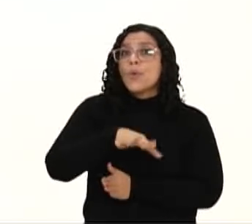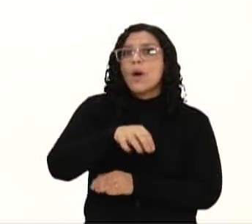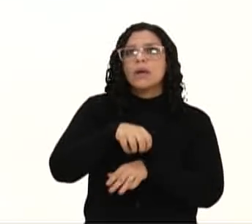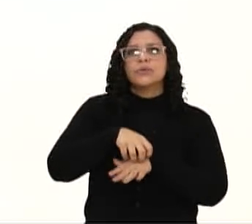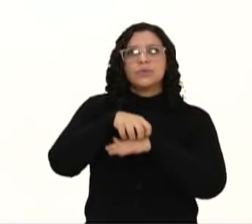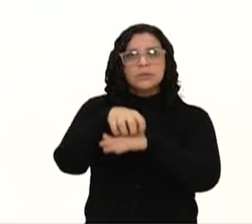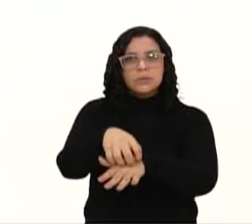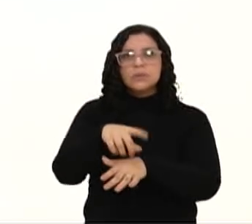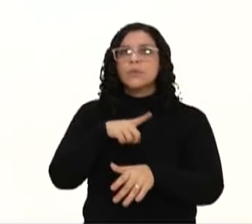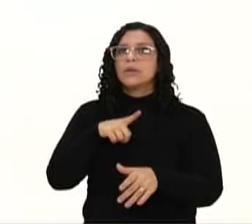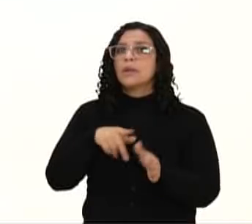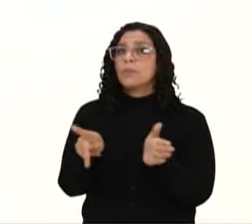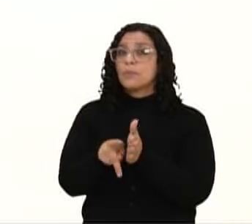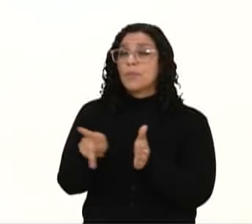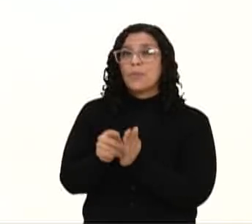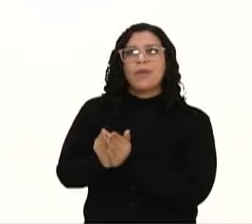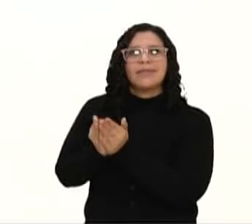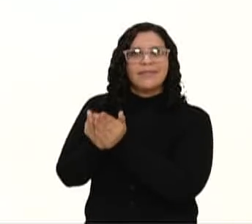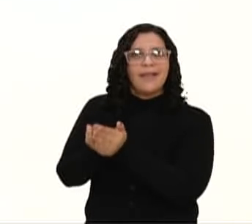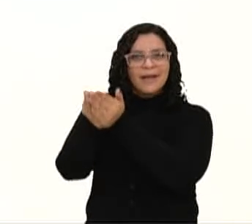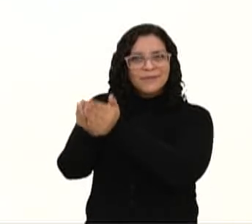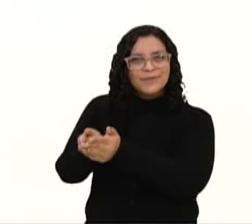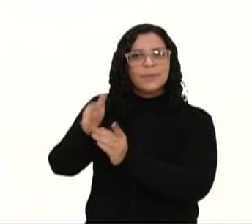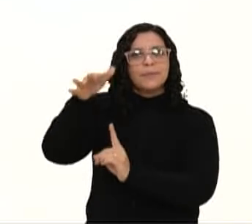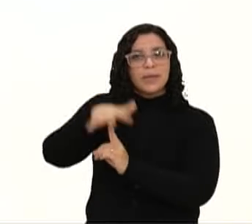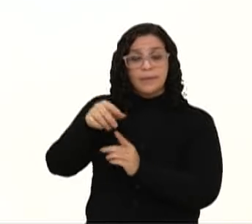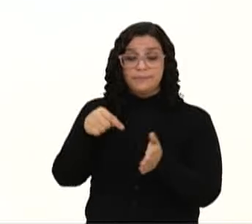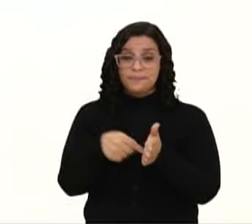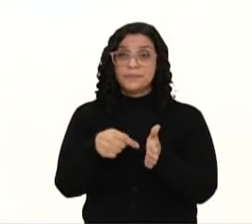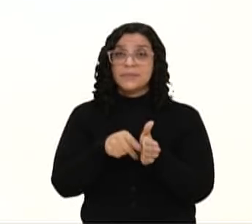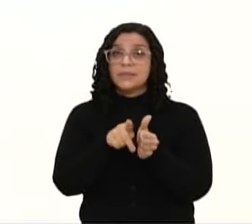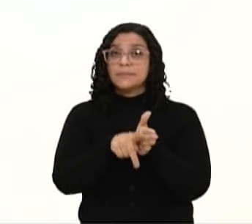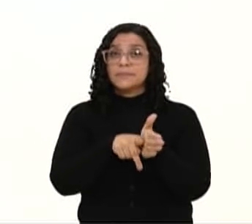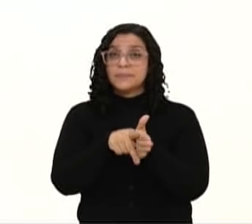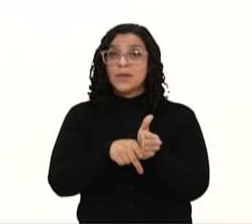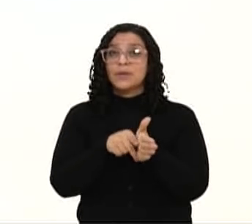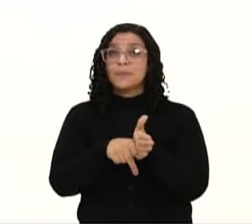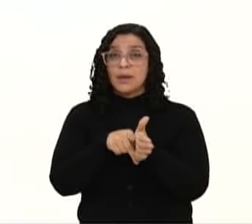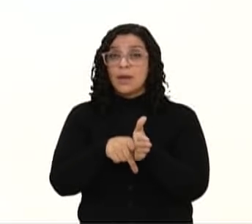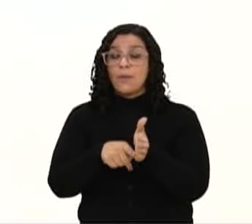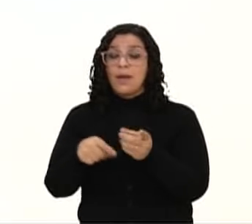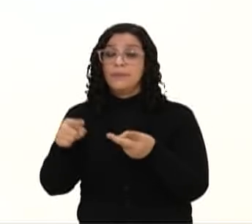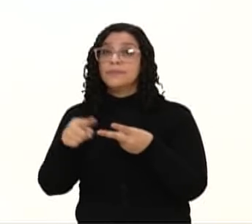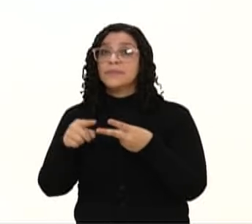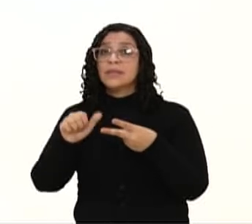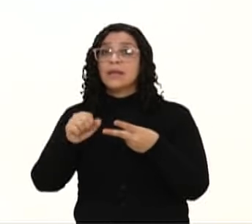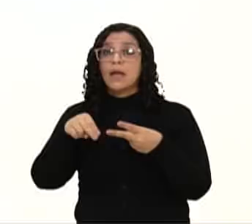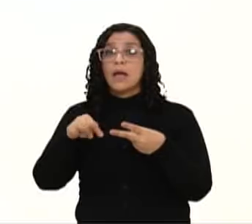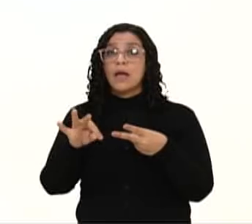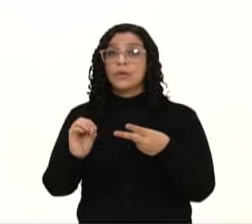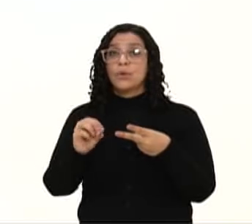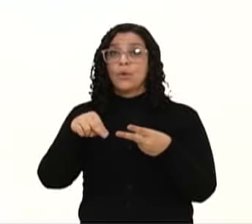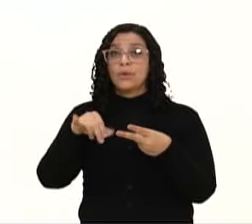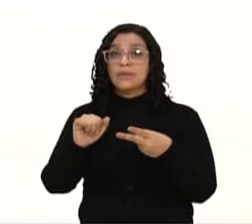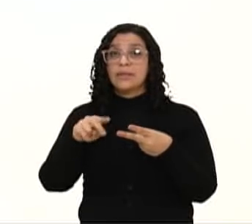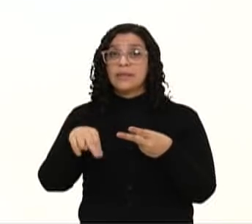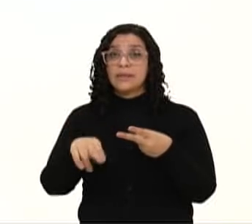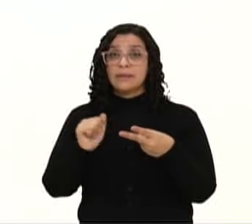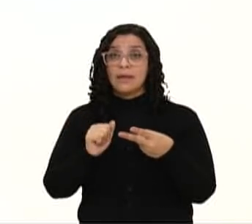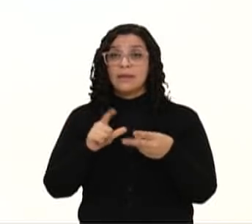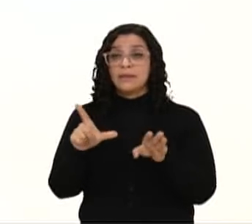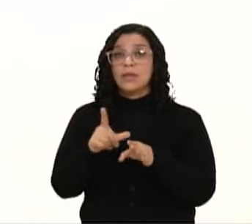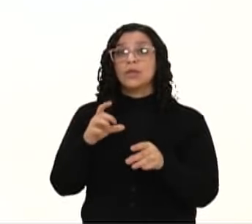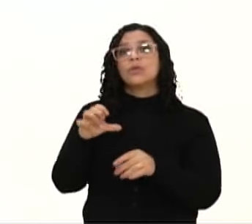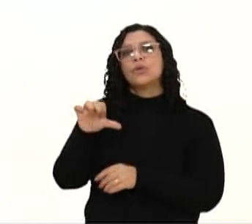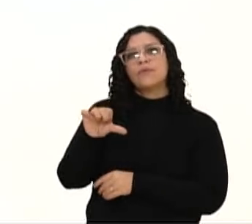de transporte utilizados no nosso estado? O de Paranaguá e o de Antonina, né? O Porto de Paranaguá fica a uma distância